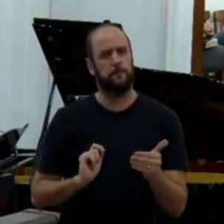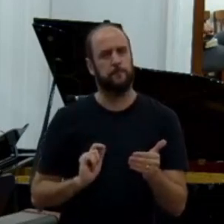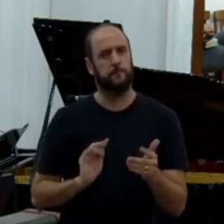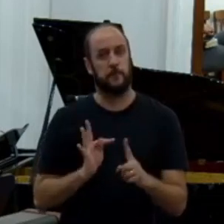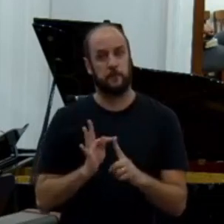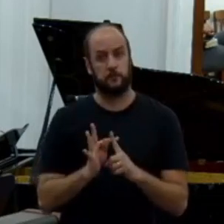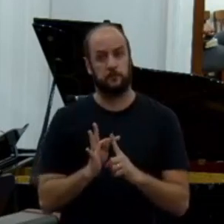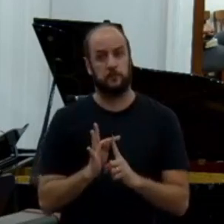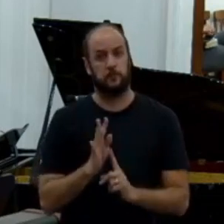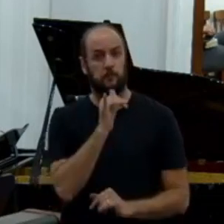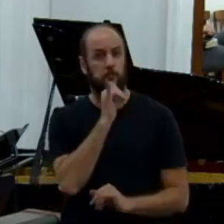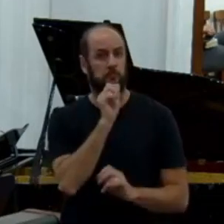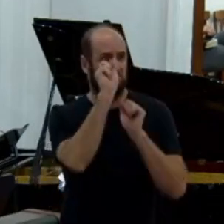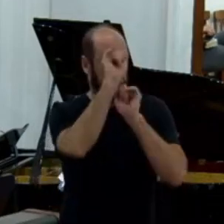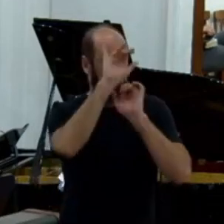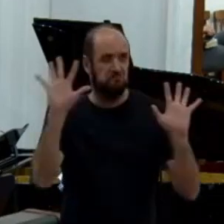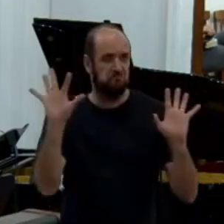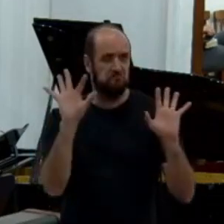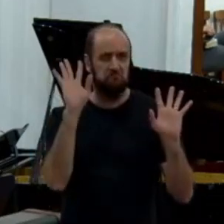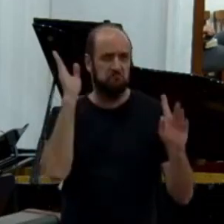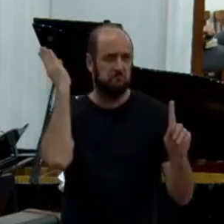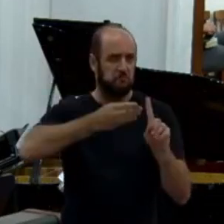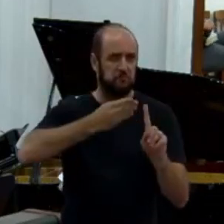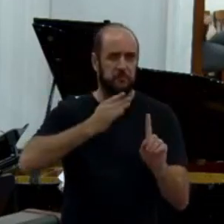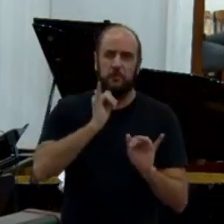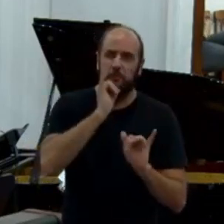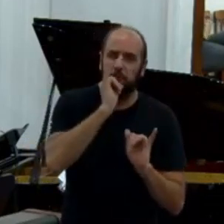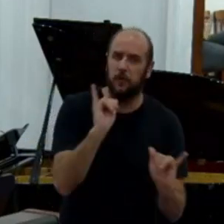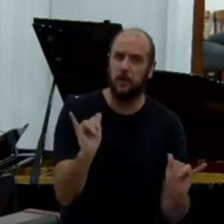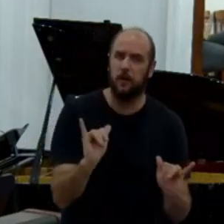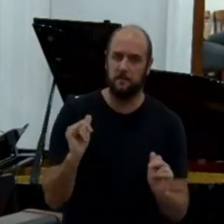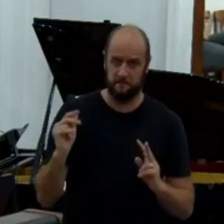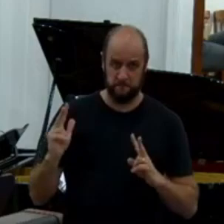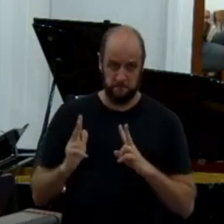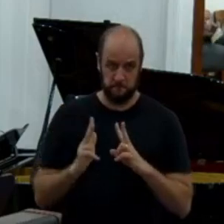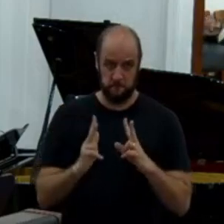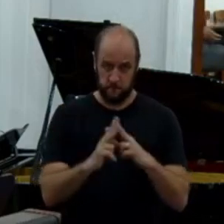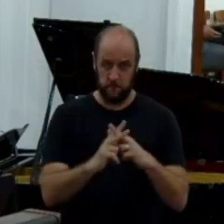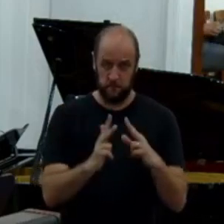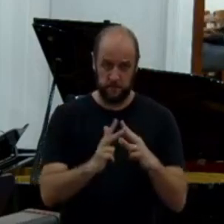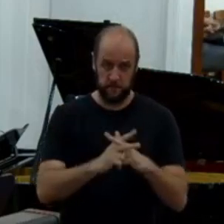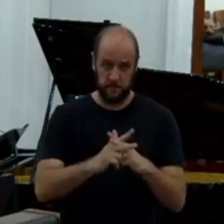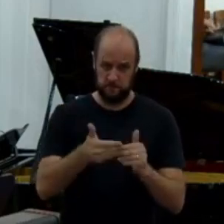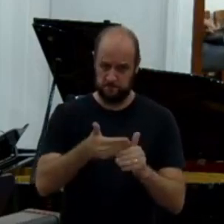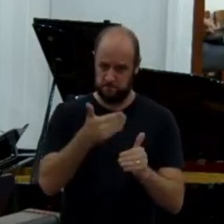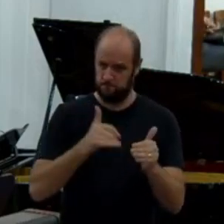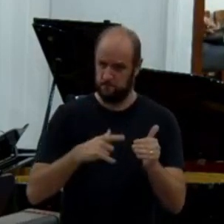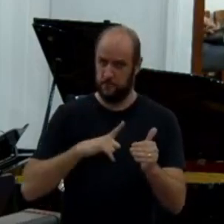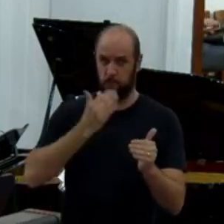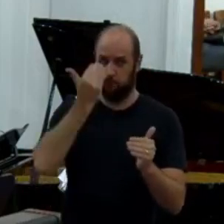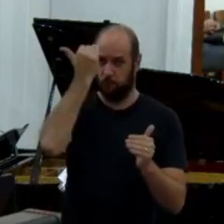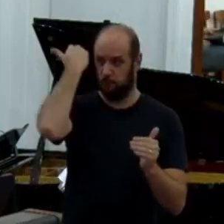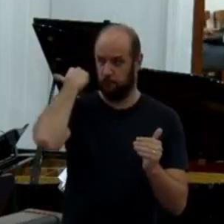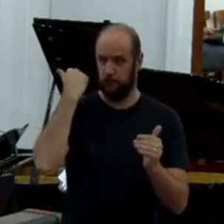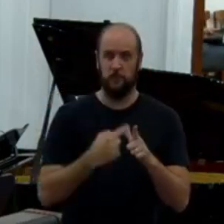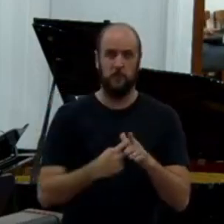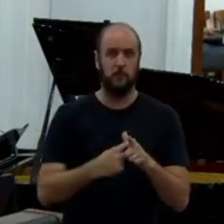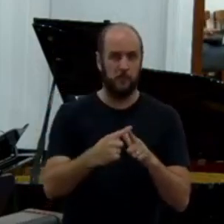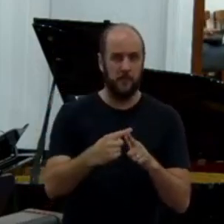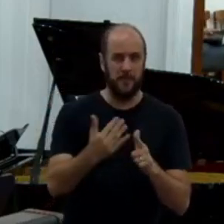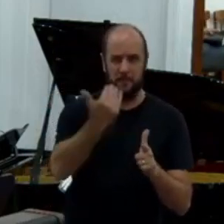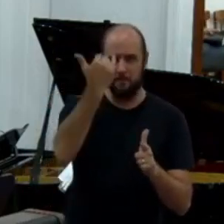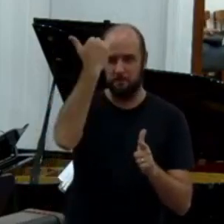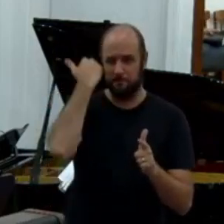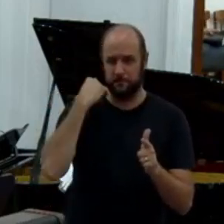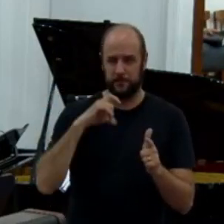Tiago diz de uma forma clara e direta que as brigas que estão por trás, que o problema que está por